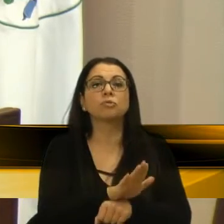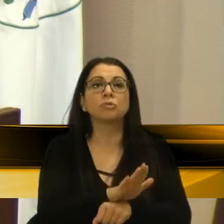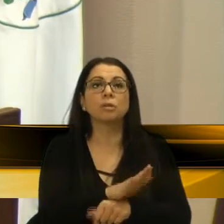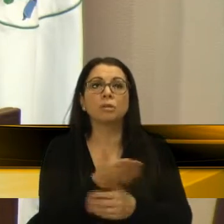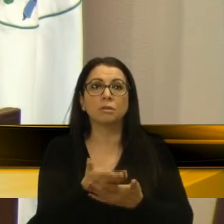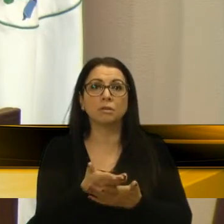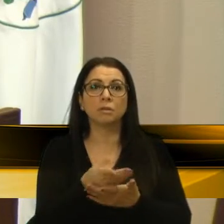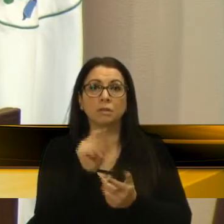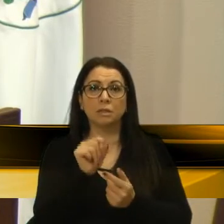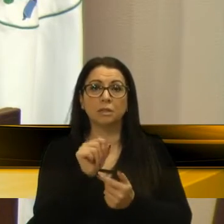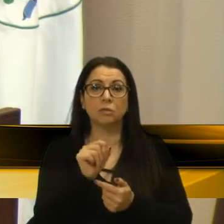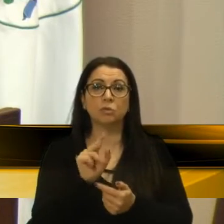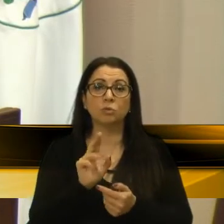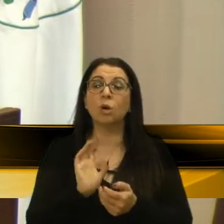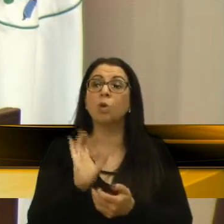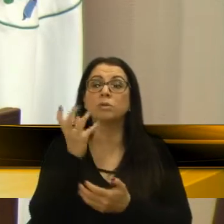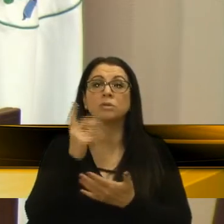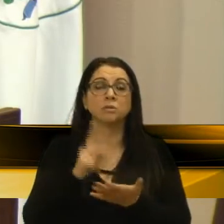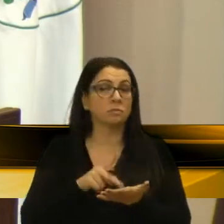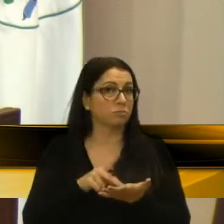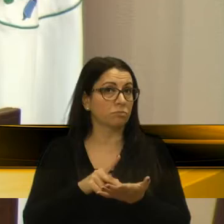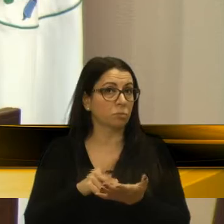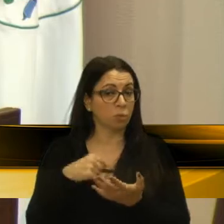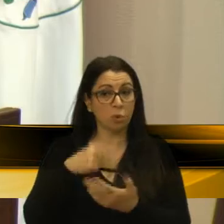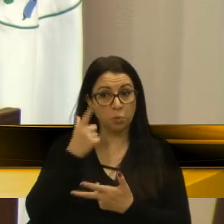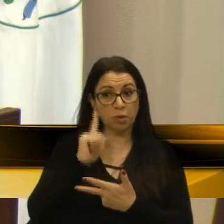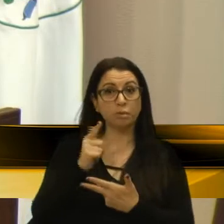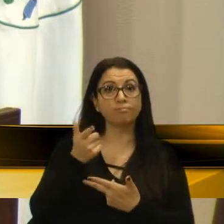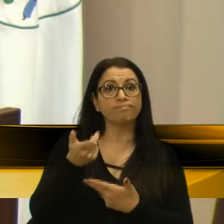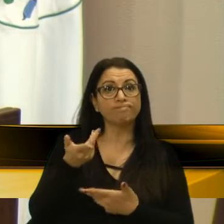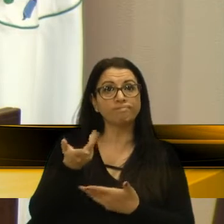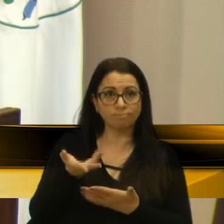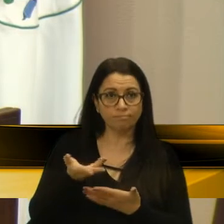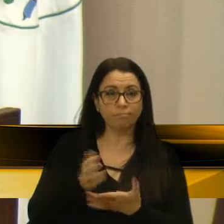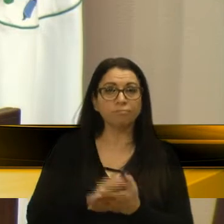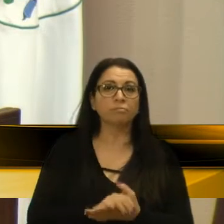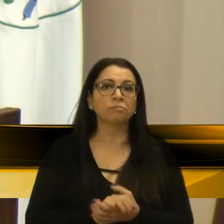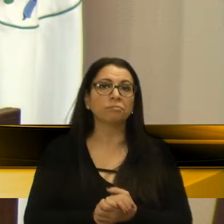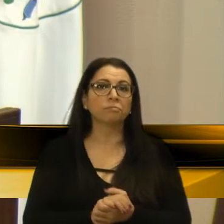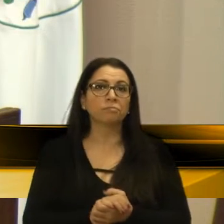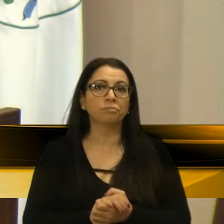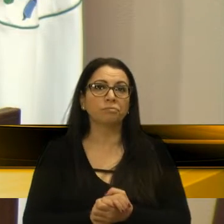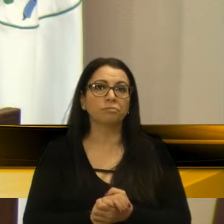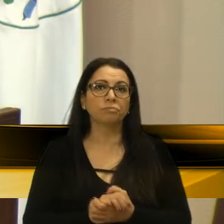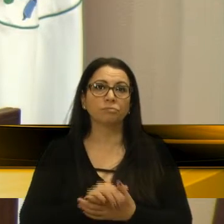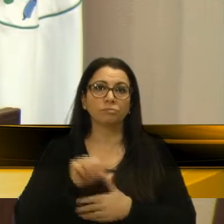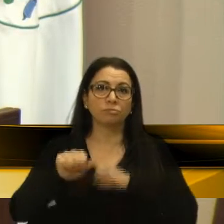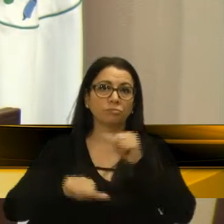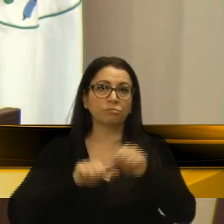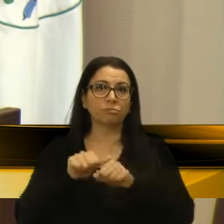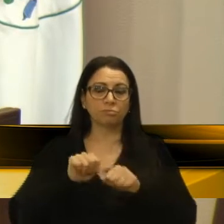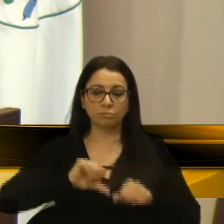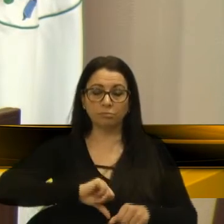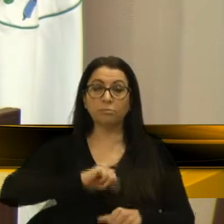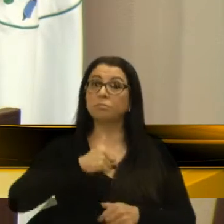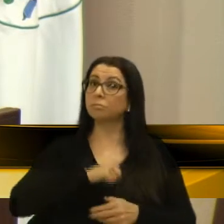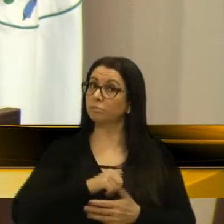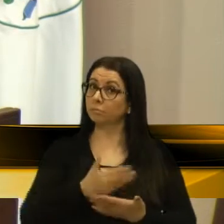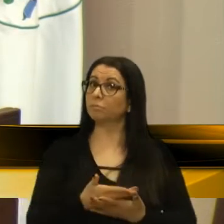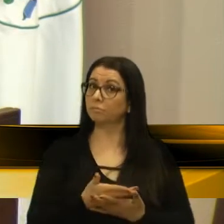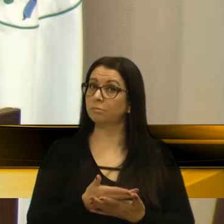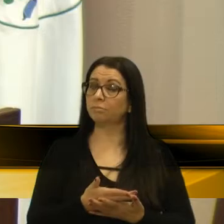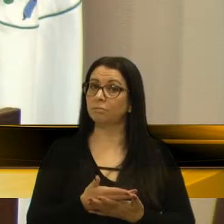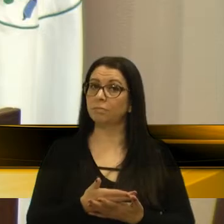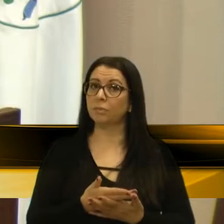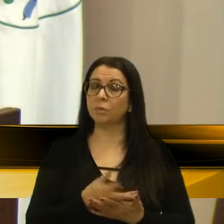a isso se realizar, ou o que eu ganho com isso? É uma mudança de atitude.